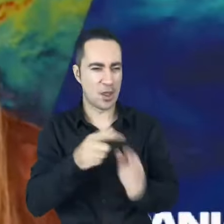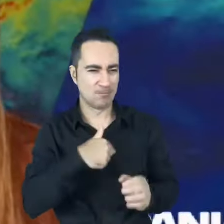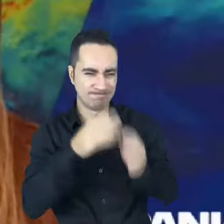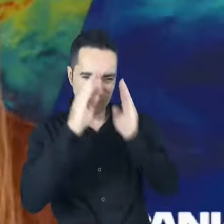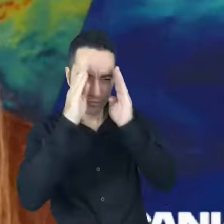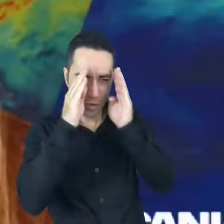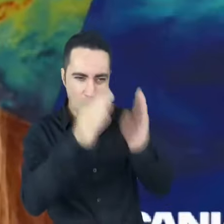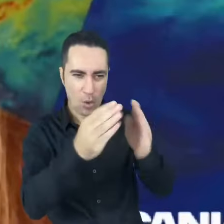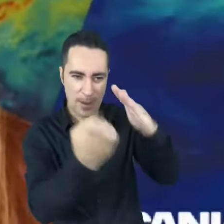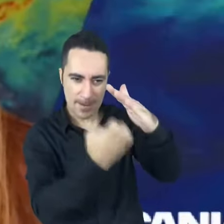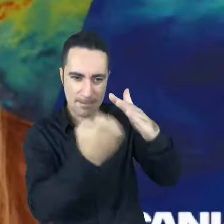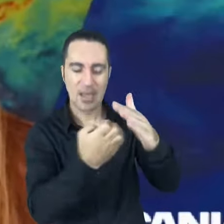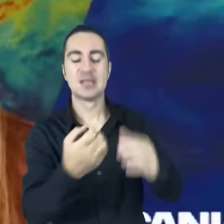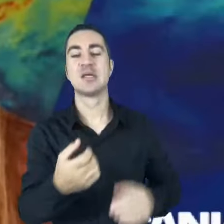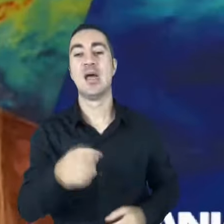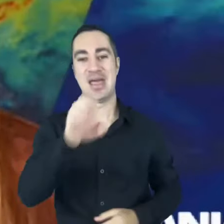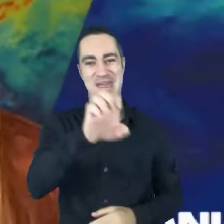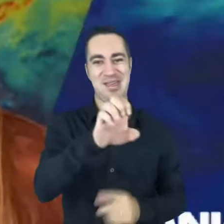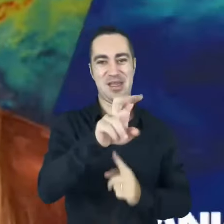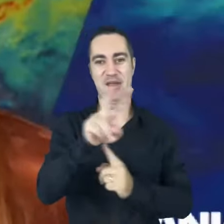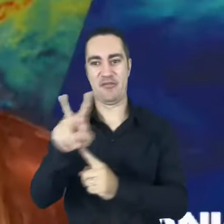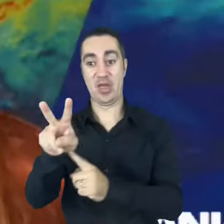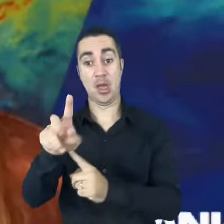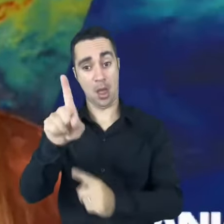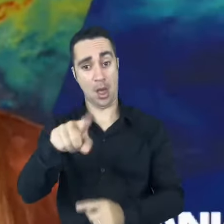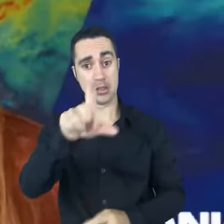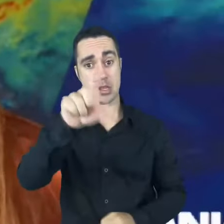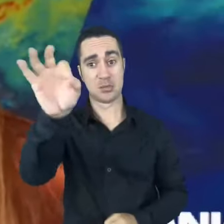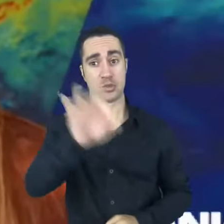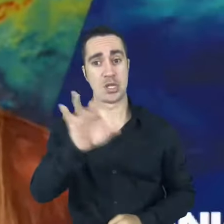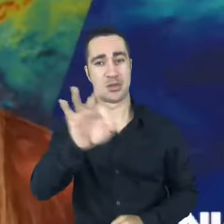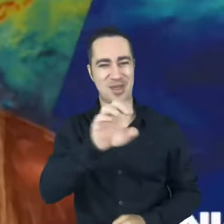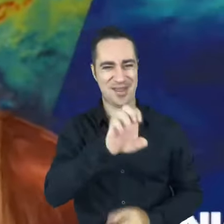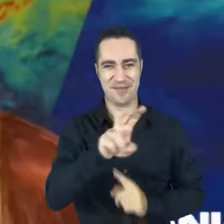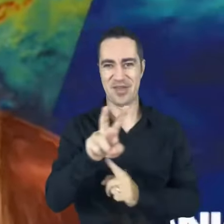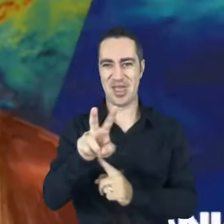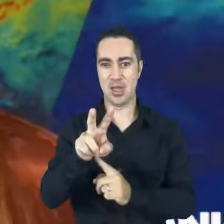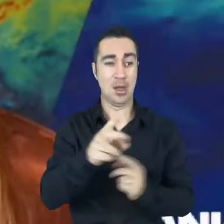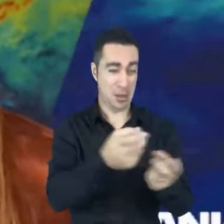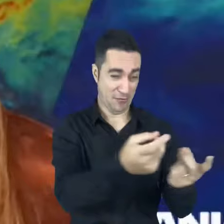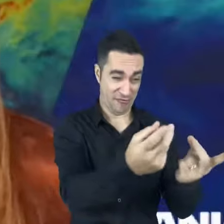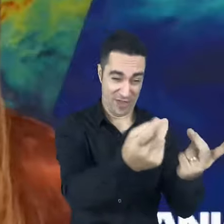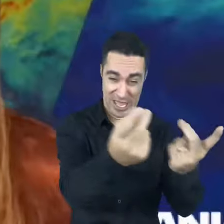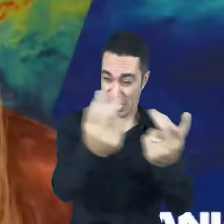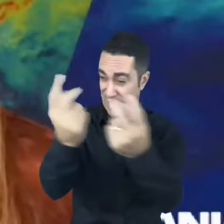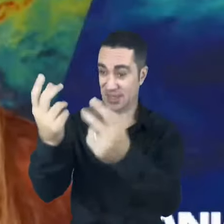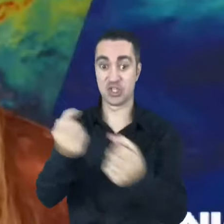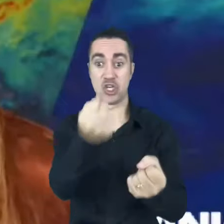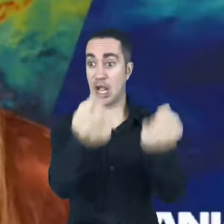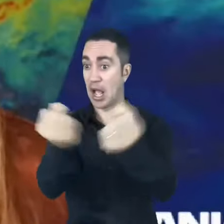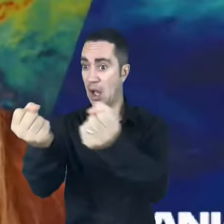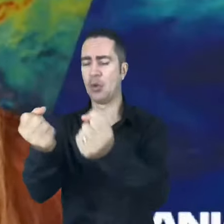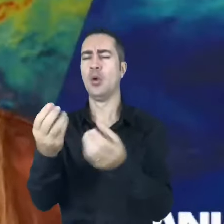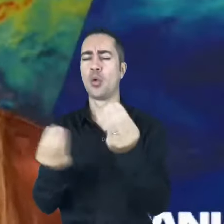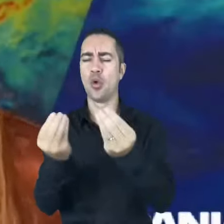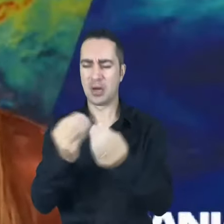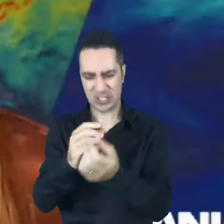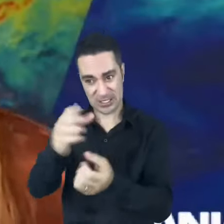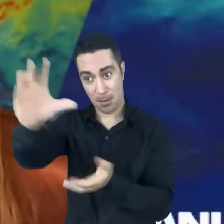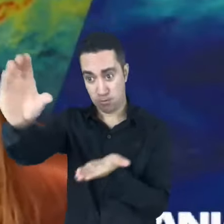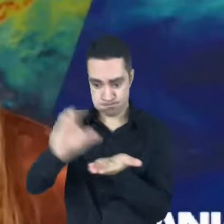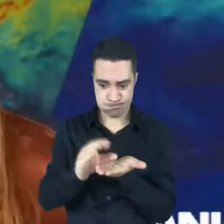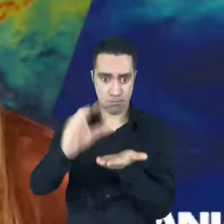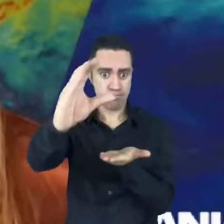EVs são agora 10% de todas as vendas de carro. E vamos ver essa crescimento